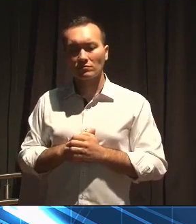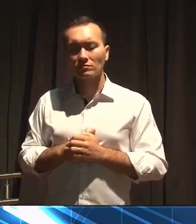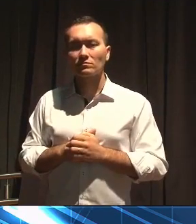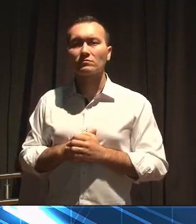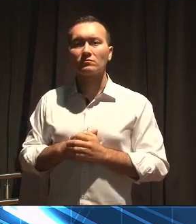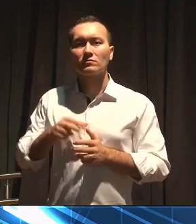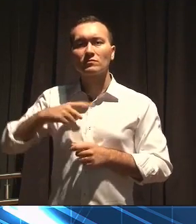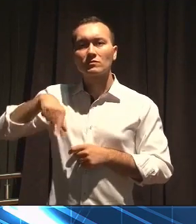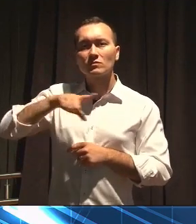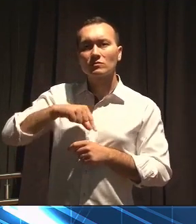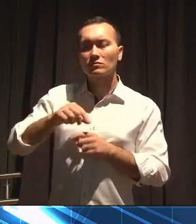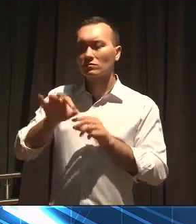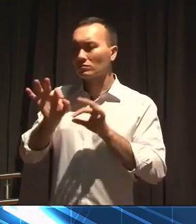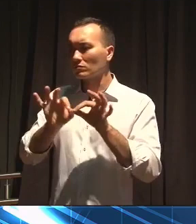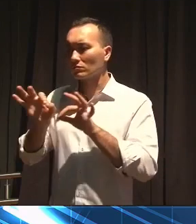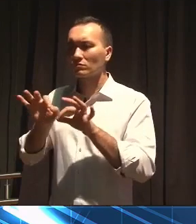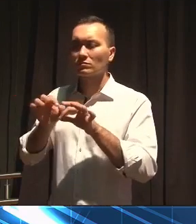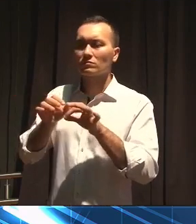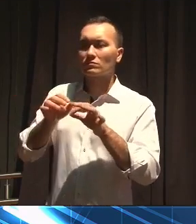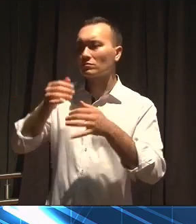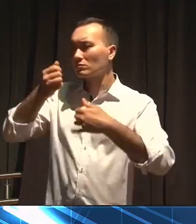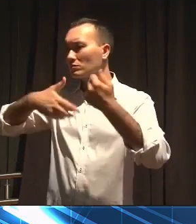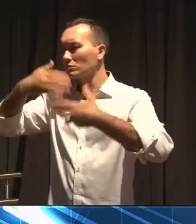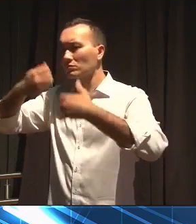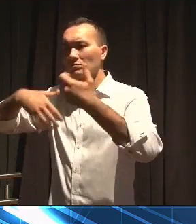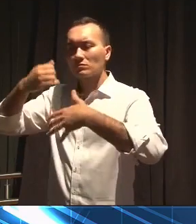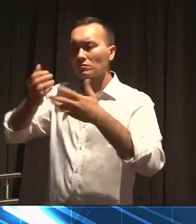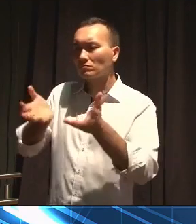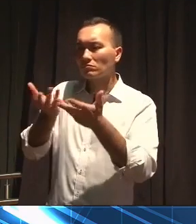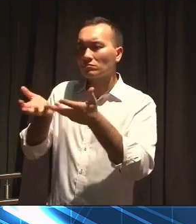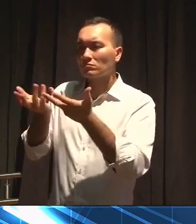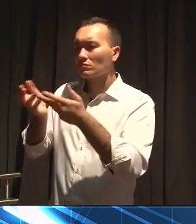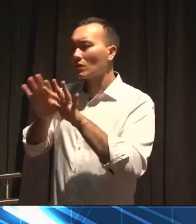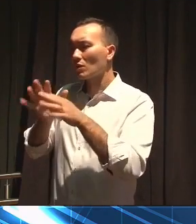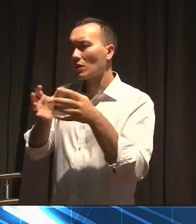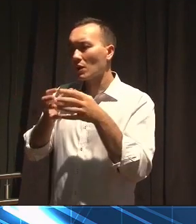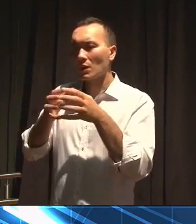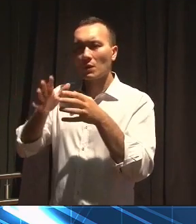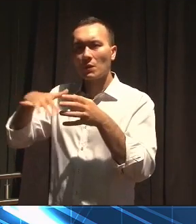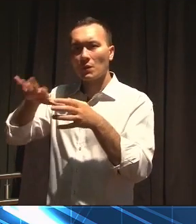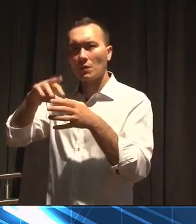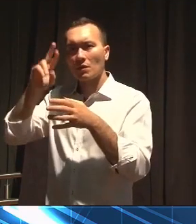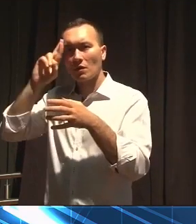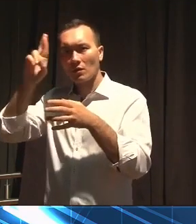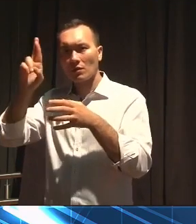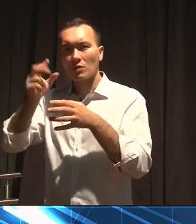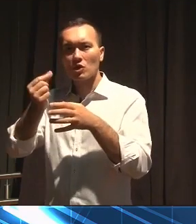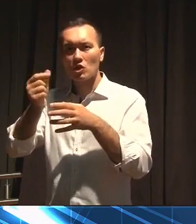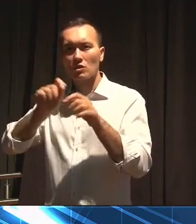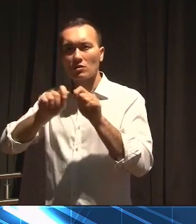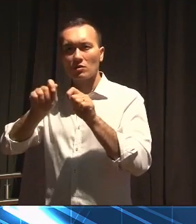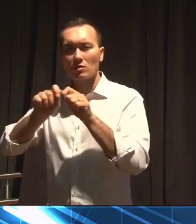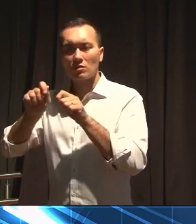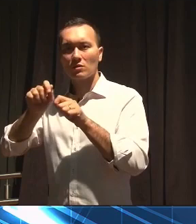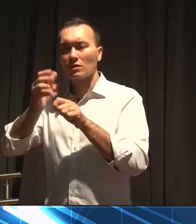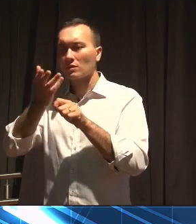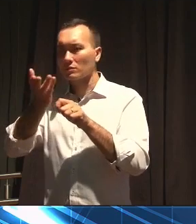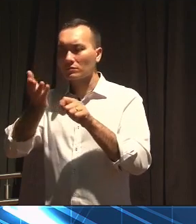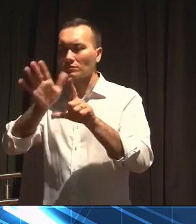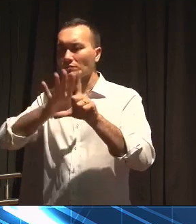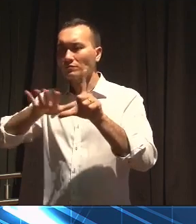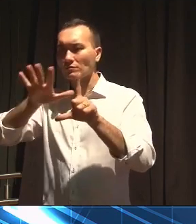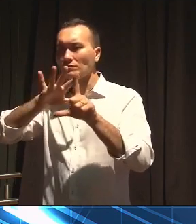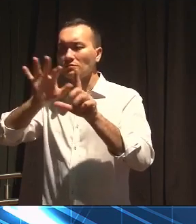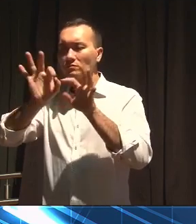conscientização, principalmente dos times de desenvolvimento, do que estava sendo gasto, aí nós começamos a ter uns resultados. Então,